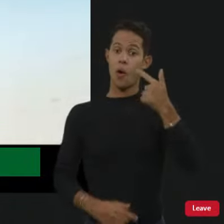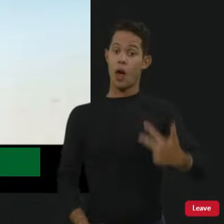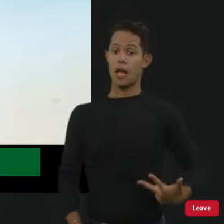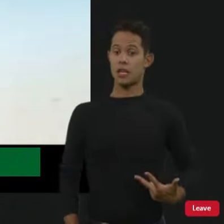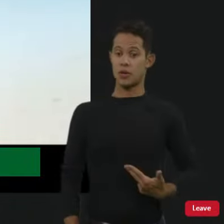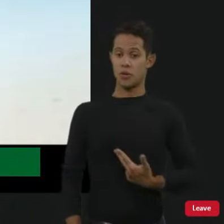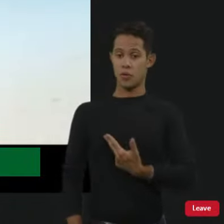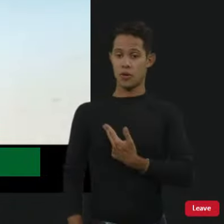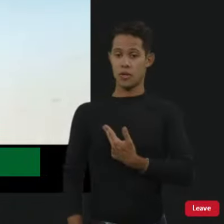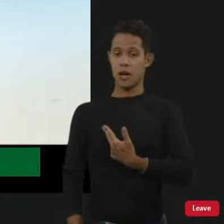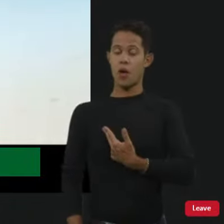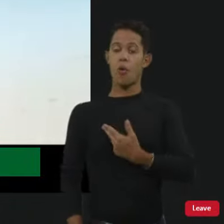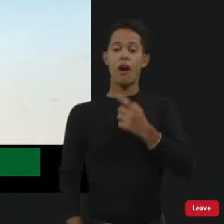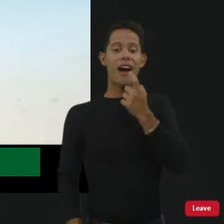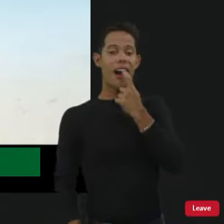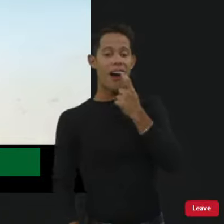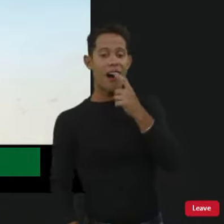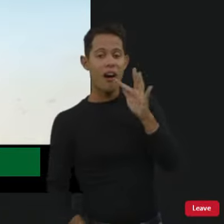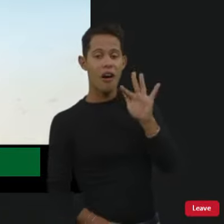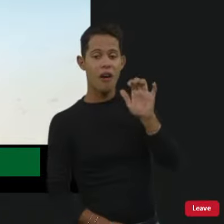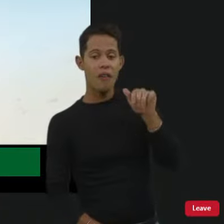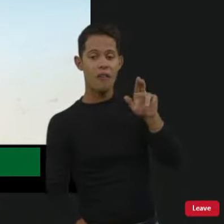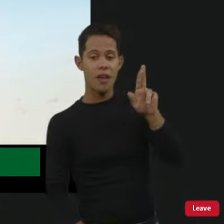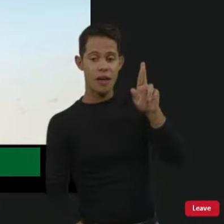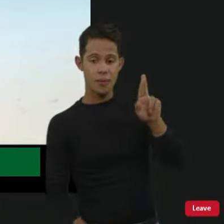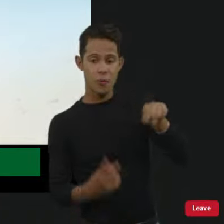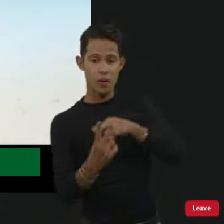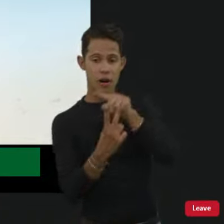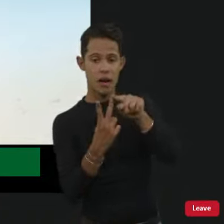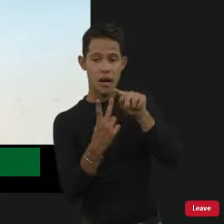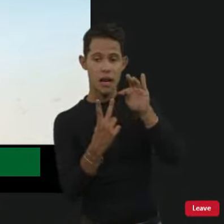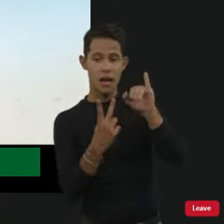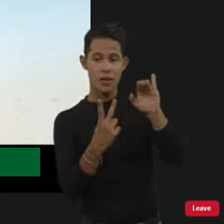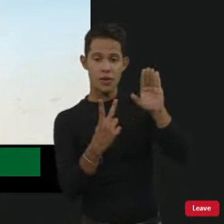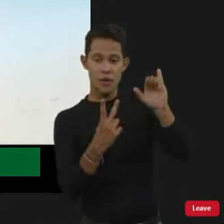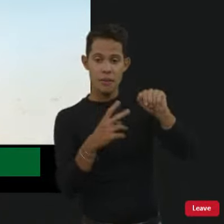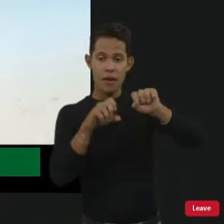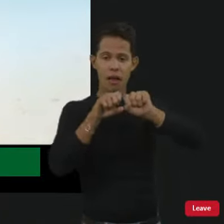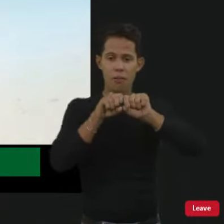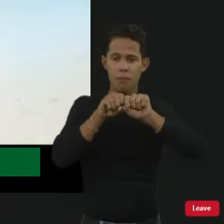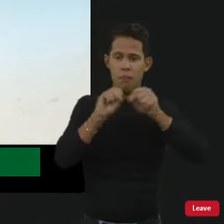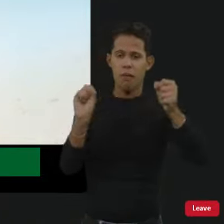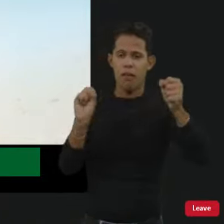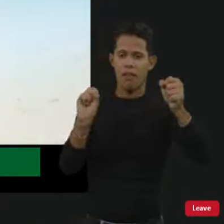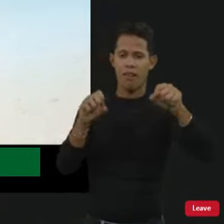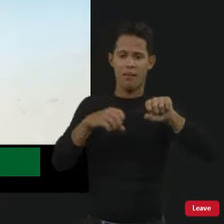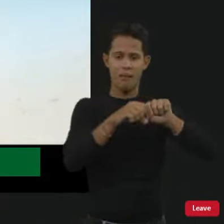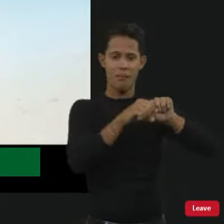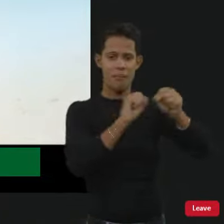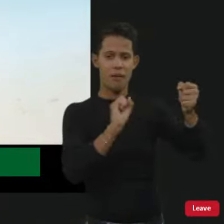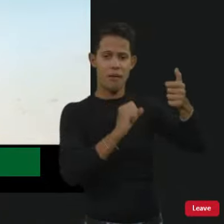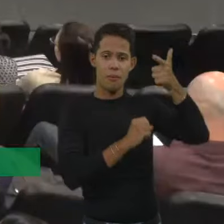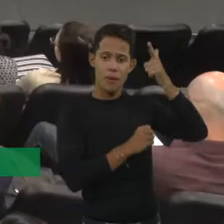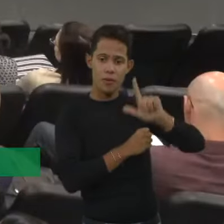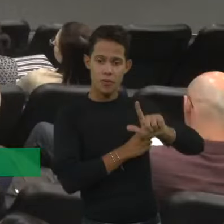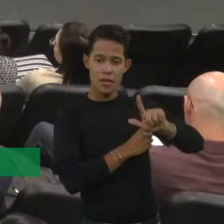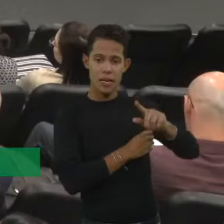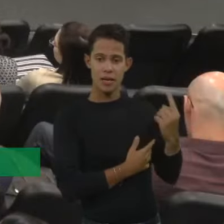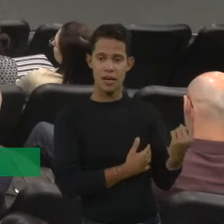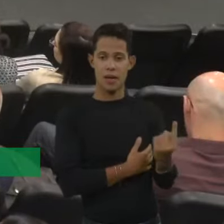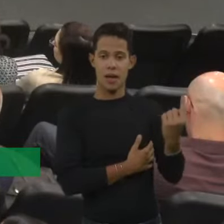quebra o fêmur, quebra a tíbia, para a gente poder ganhar entre 10 e 20 centímetros. Isso ao longo de